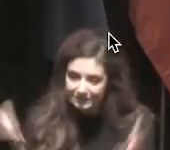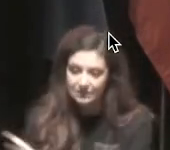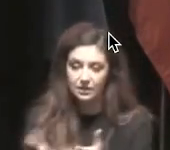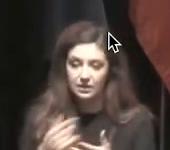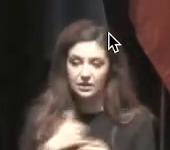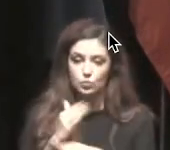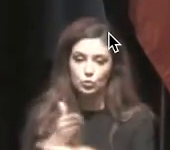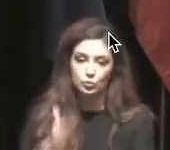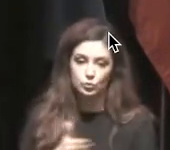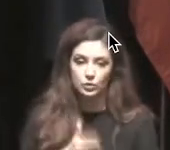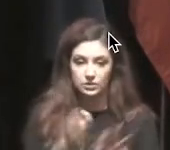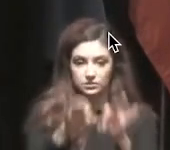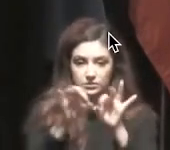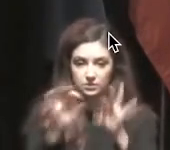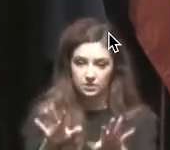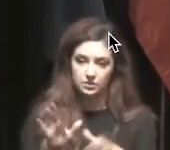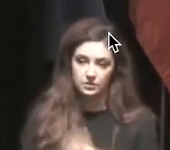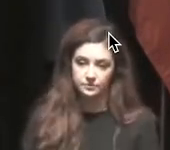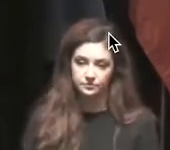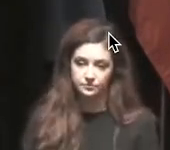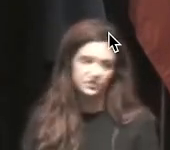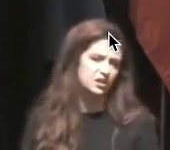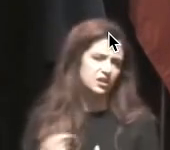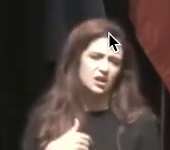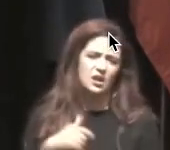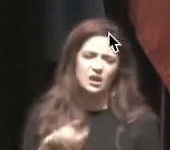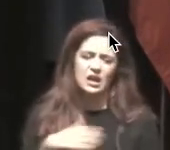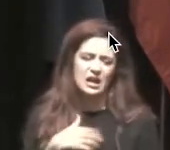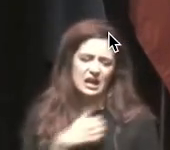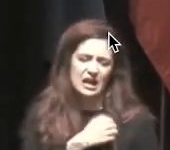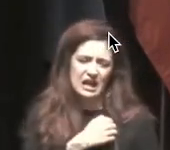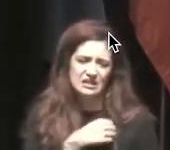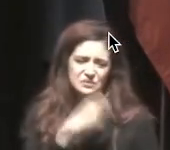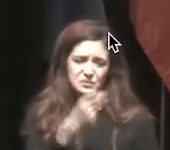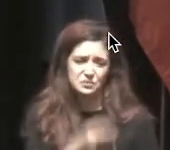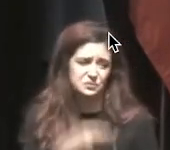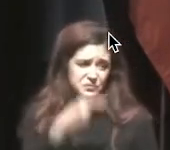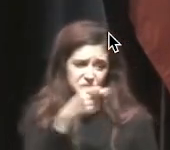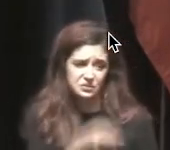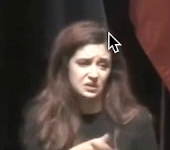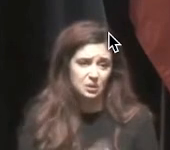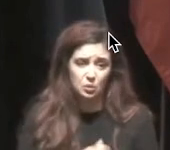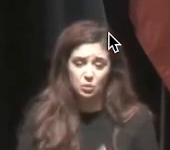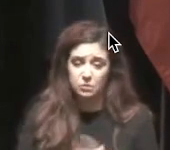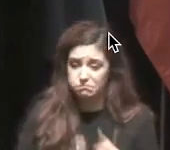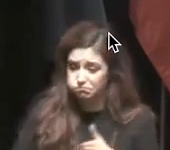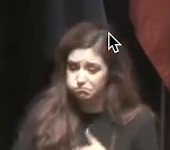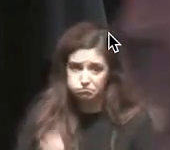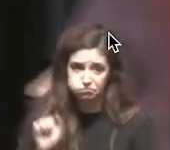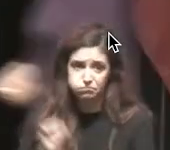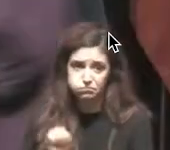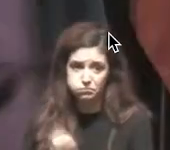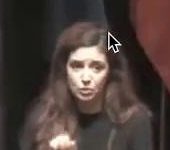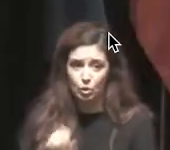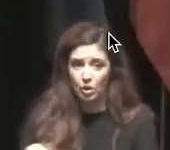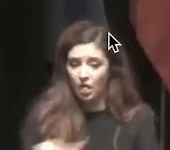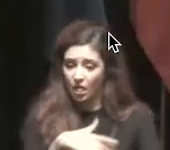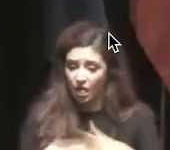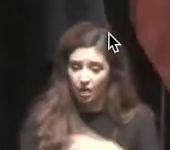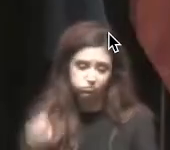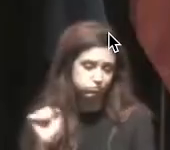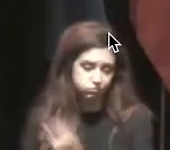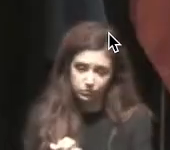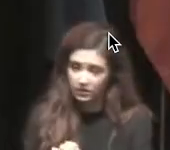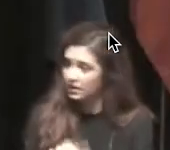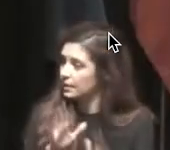com a acessibilidade na cidade de Lisboa. Tantas pessoas hoje estão presas em casa porque fisicamente não conseguem sair à rua ou deslocar-se na cidade. Nós